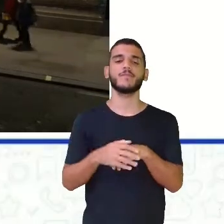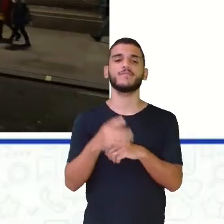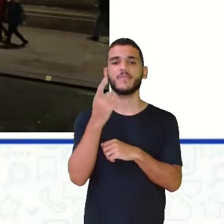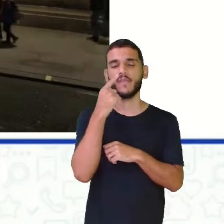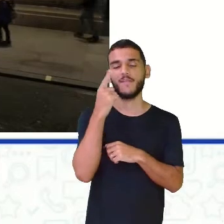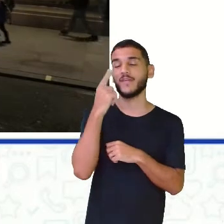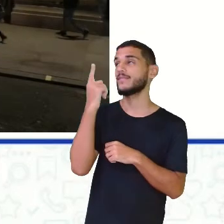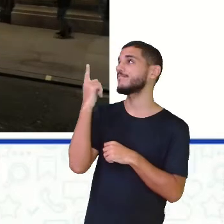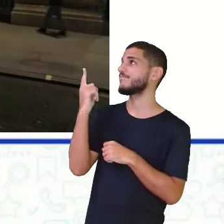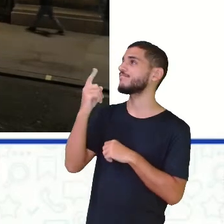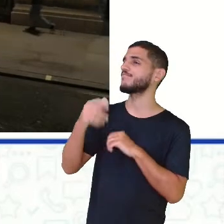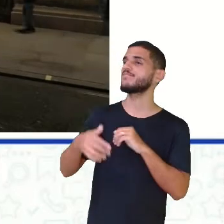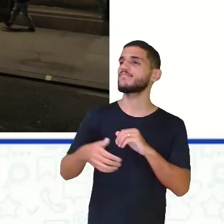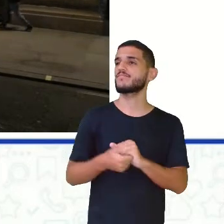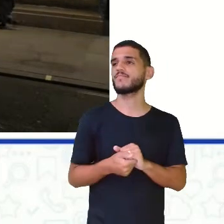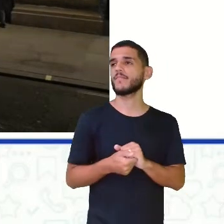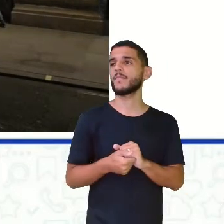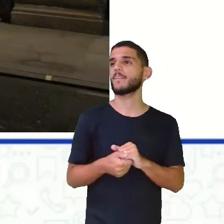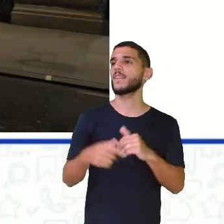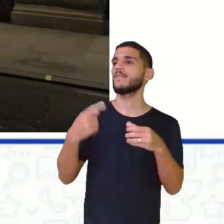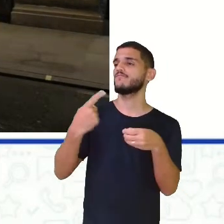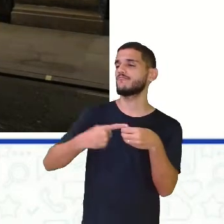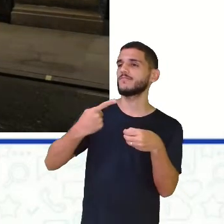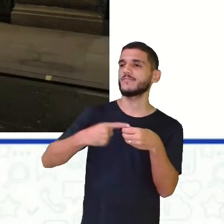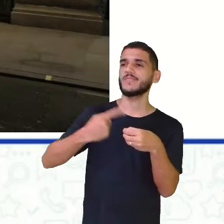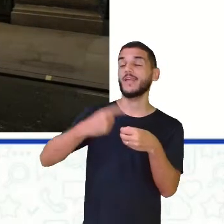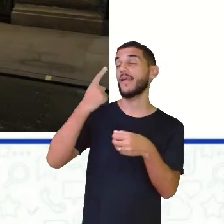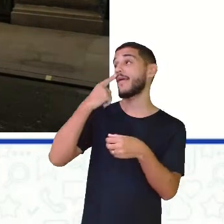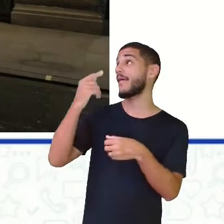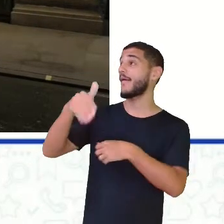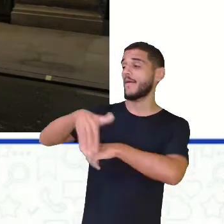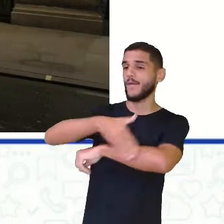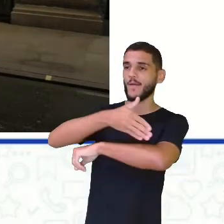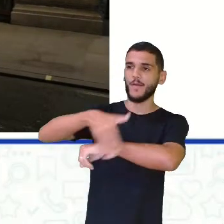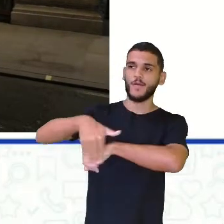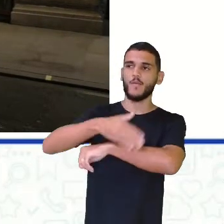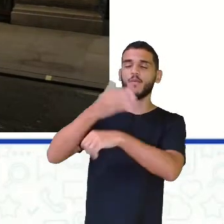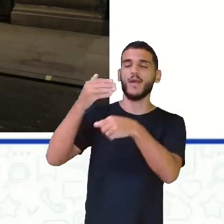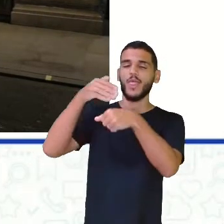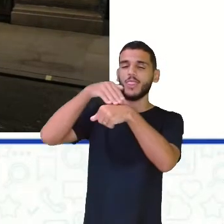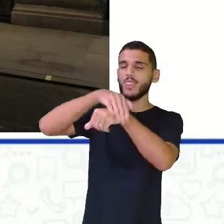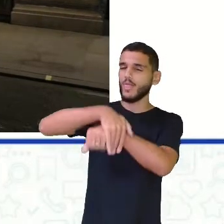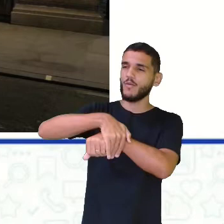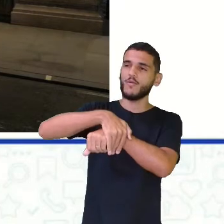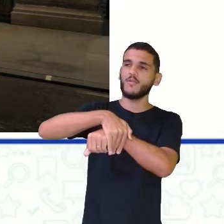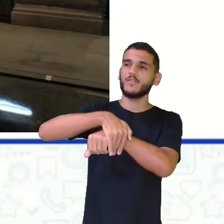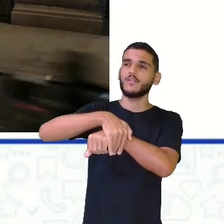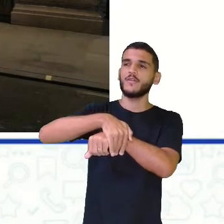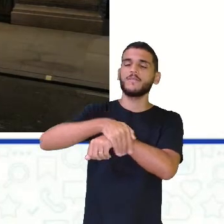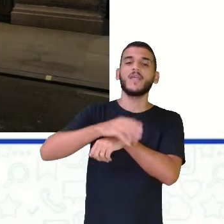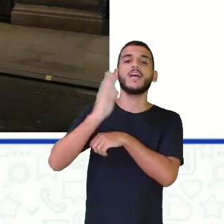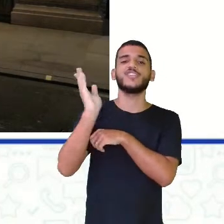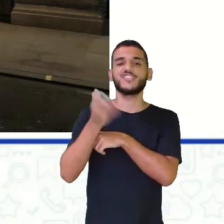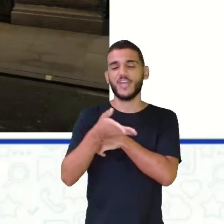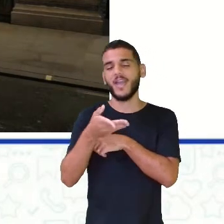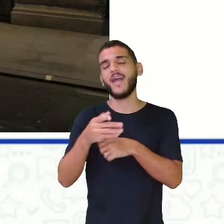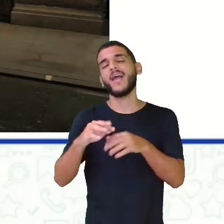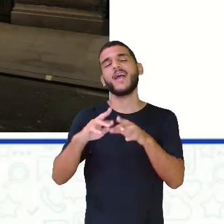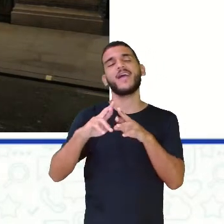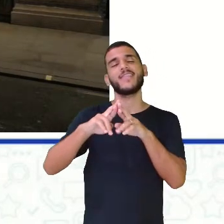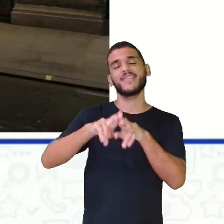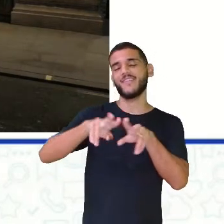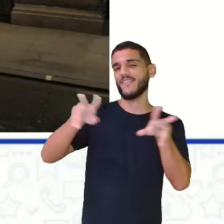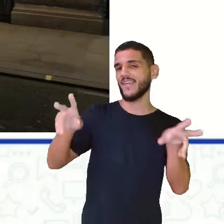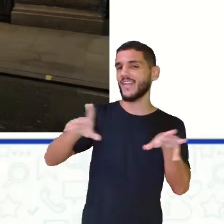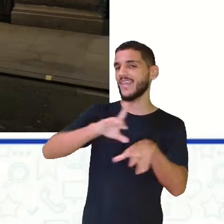paisagem sonora. Agora, uma cidade, né? Vocês estão vendo aí uma rua. A noite, A noite, que já é diferente... Isso,